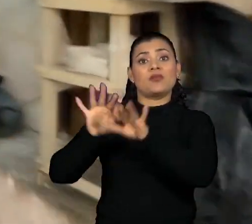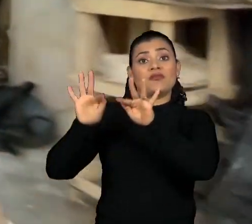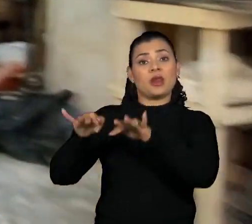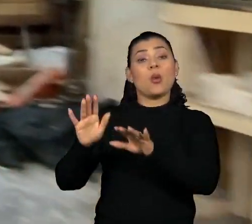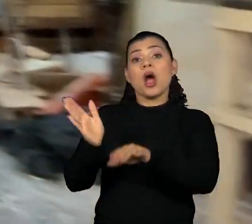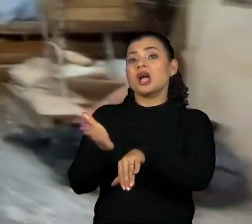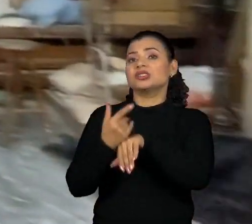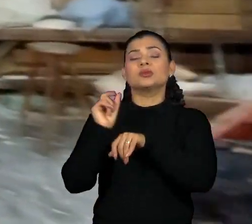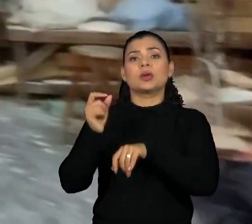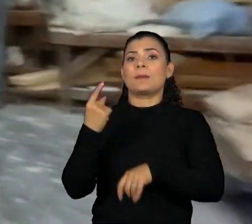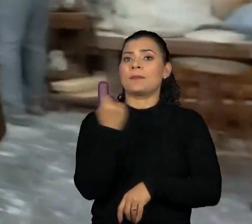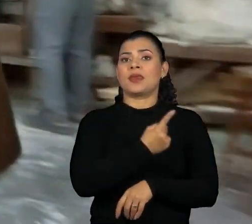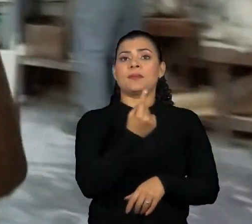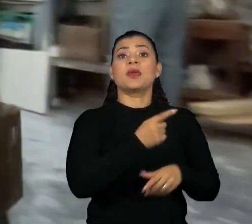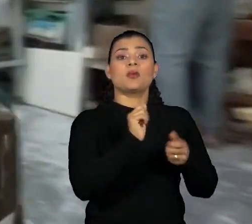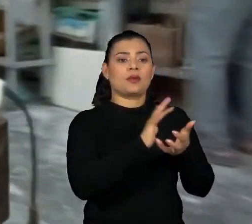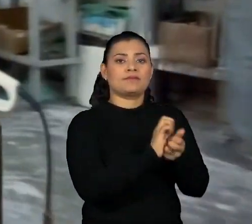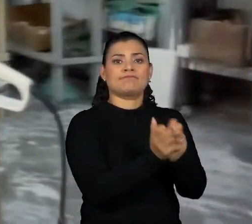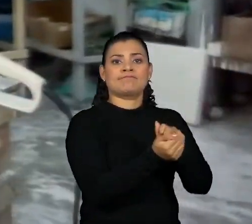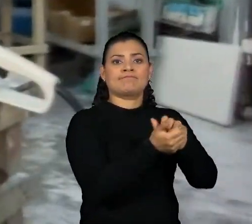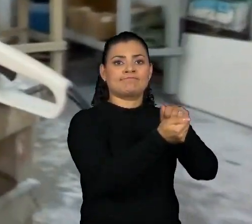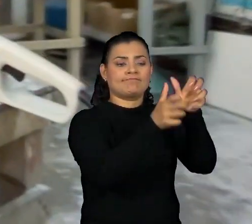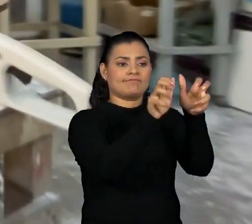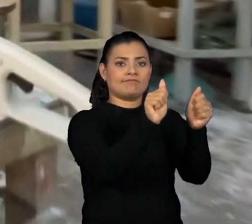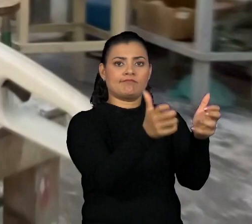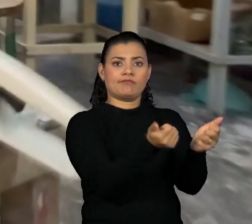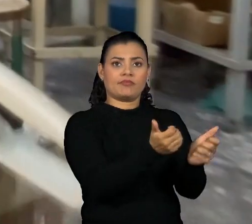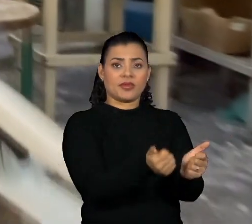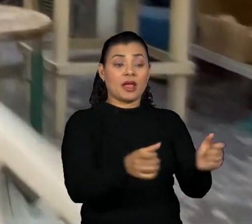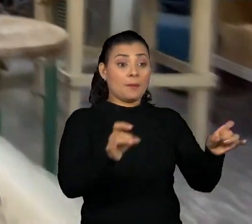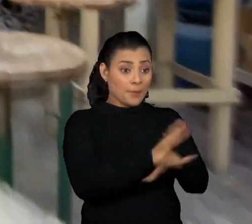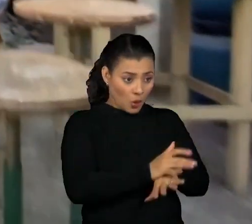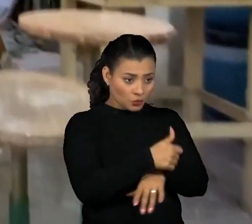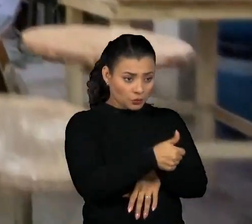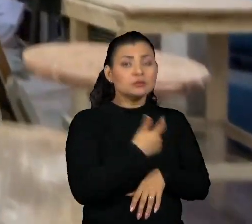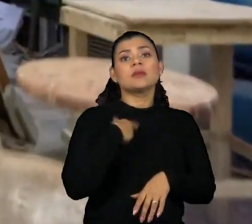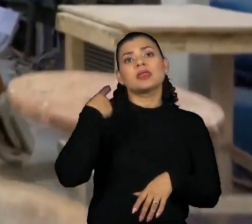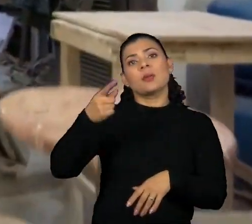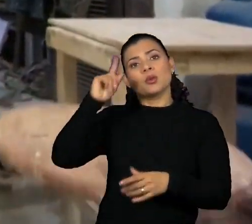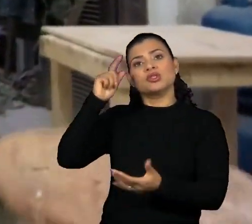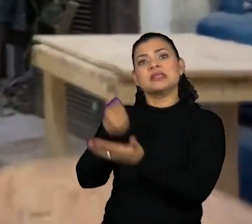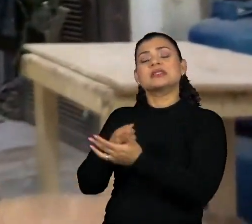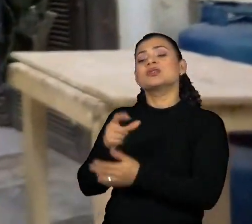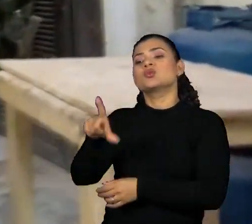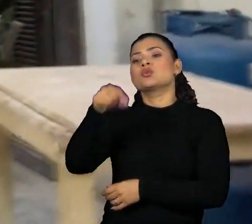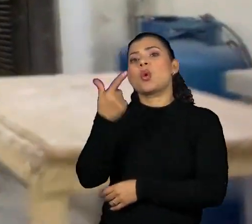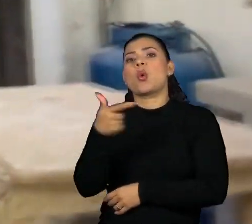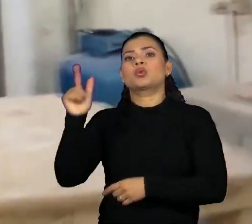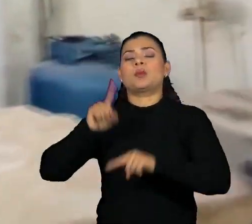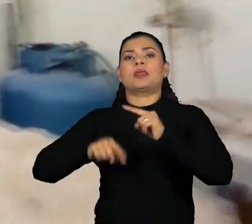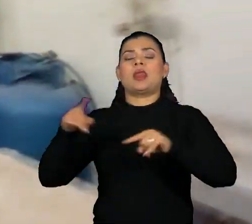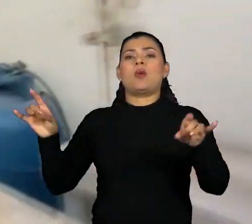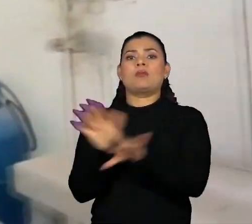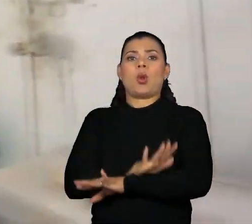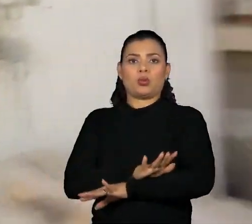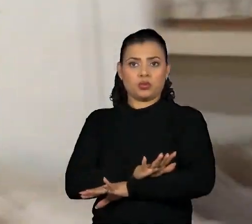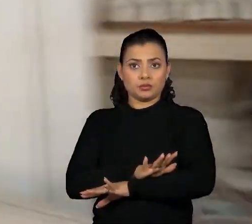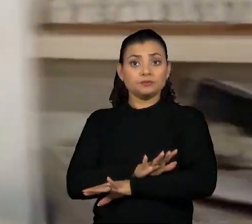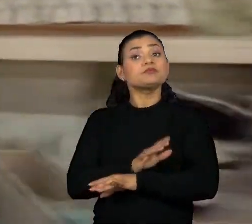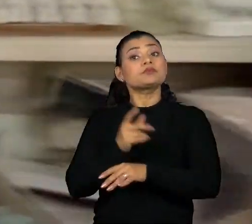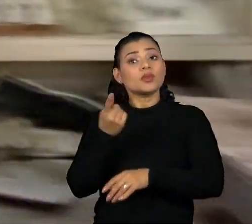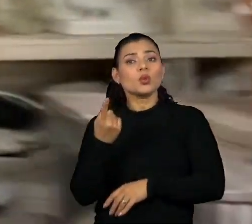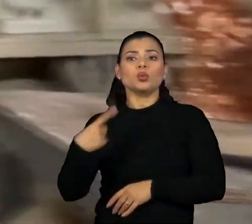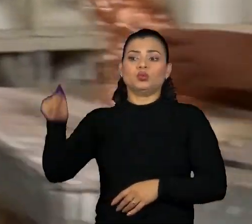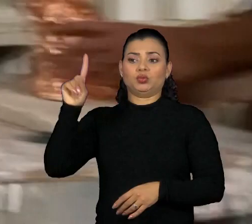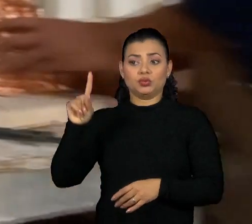barro. E a partir do barro, eu faço uma forma, e essa forma eu faço uma cópia em gesso. Então, a partir da sempre é o barro. O barro é o material mais